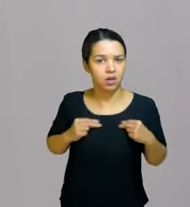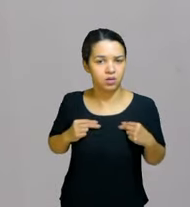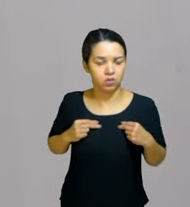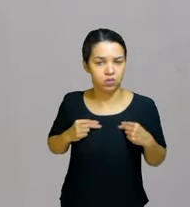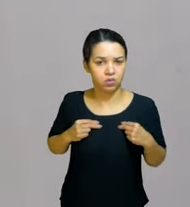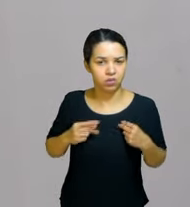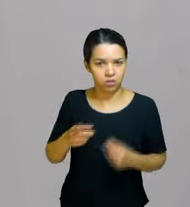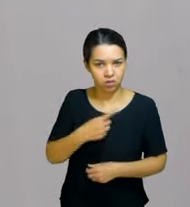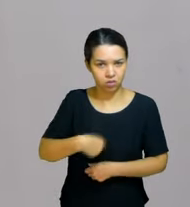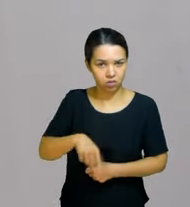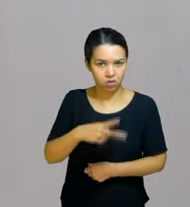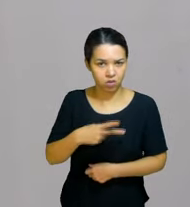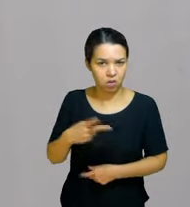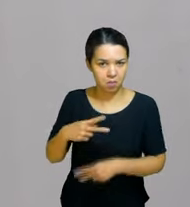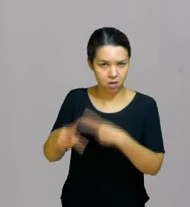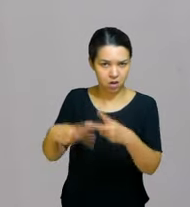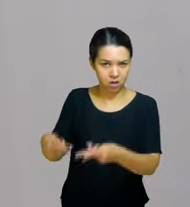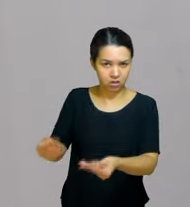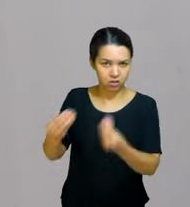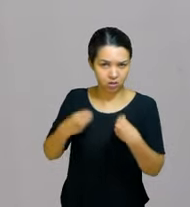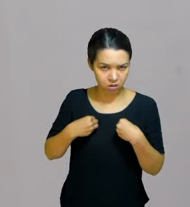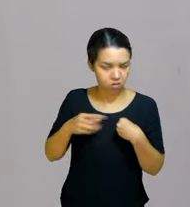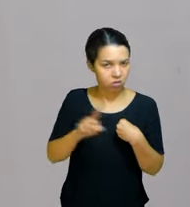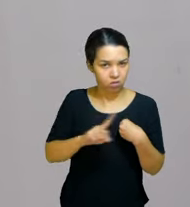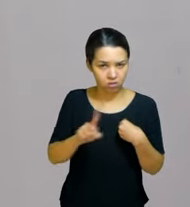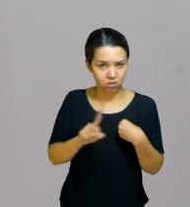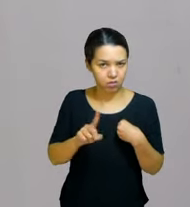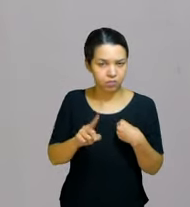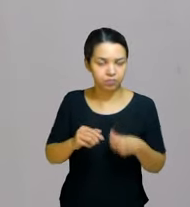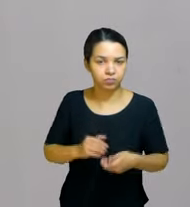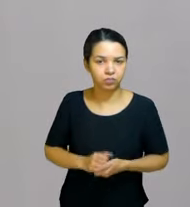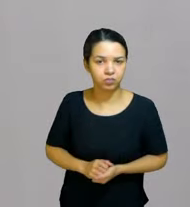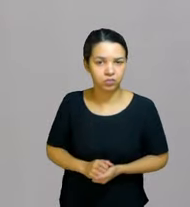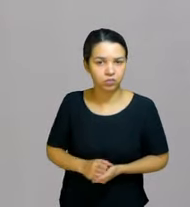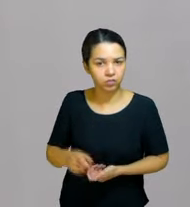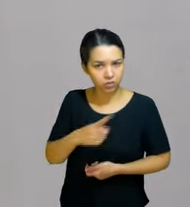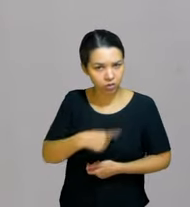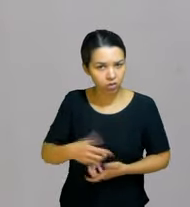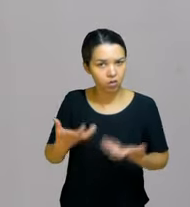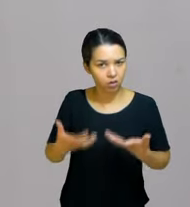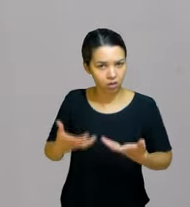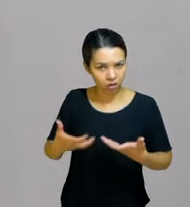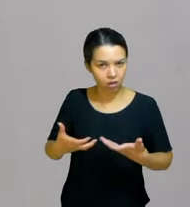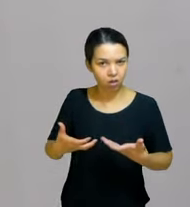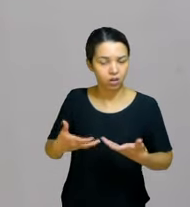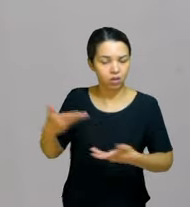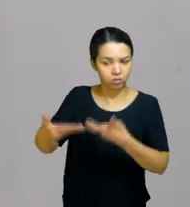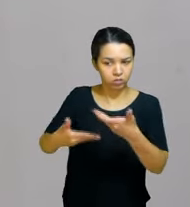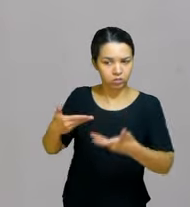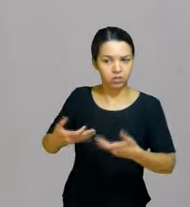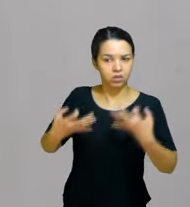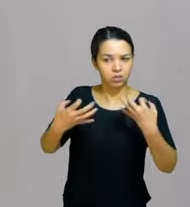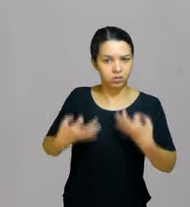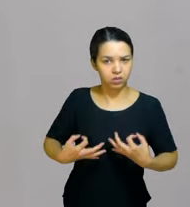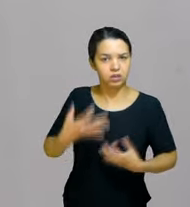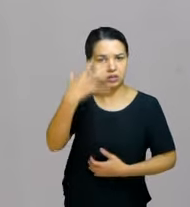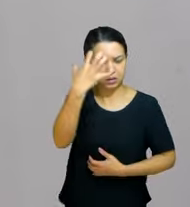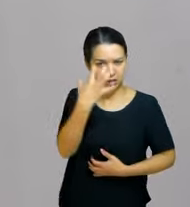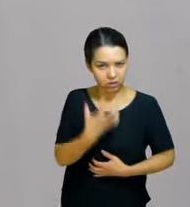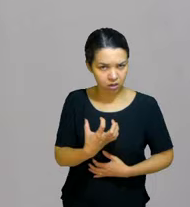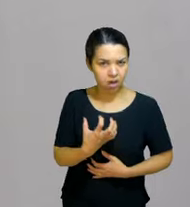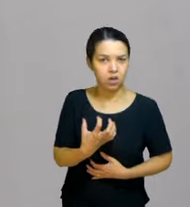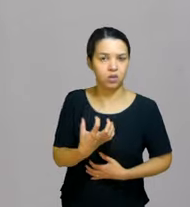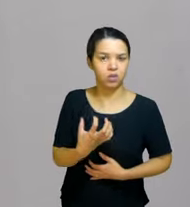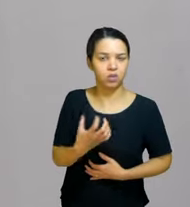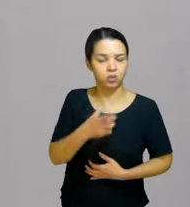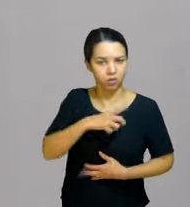não ganhamos isso de presente. Então, a gente quer ser tratado com seriedade, a gente quer ser tratado com respeito, a gente